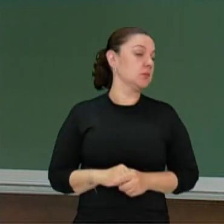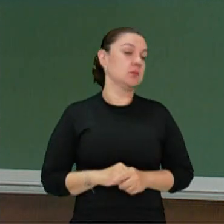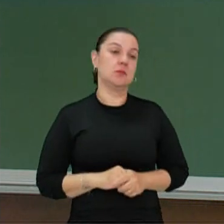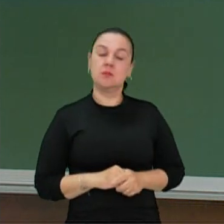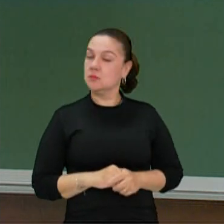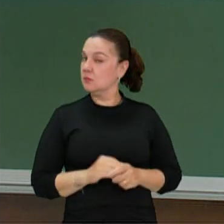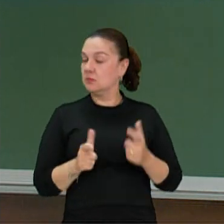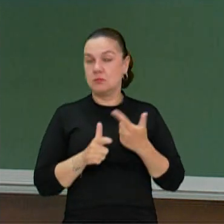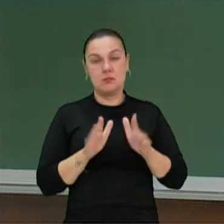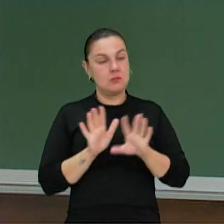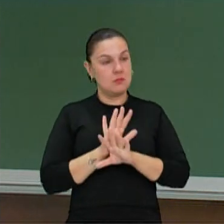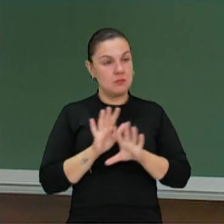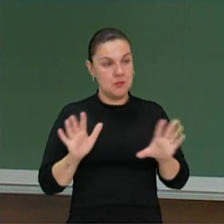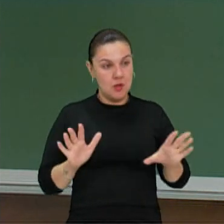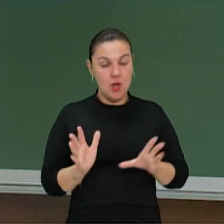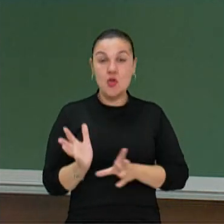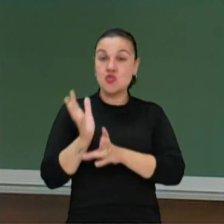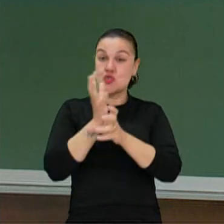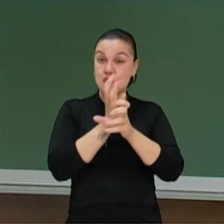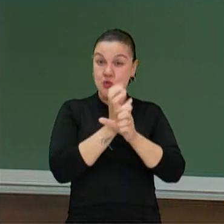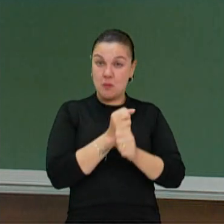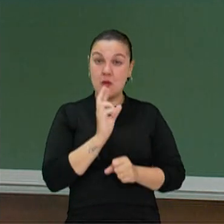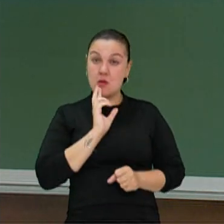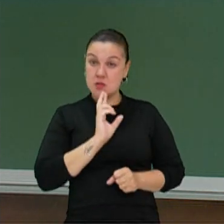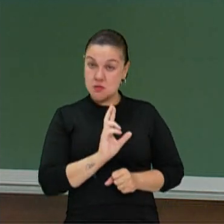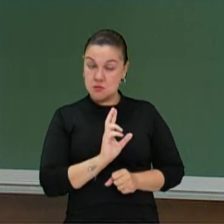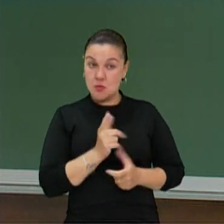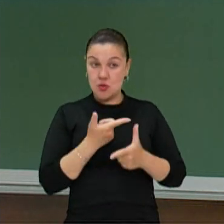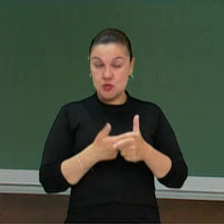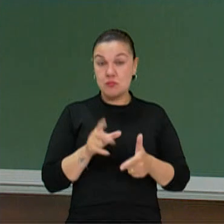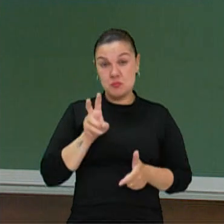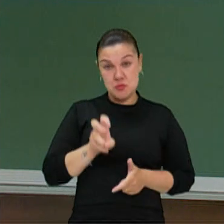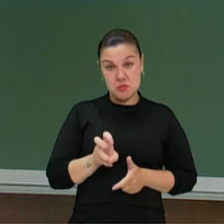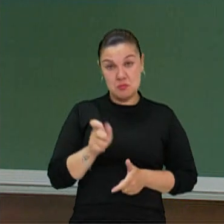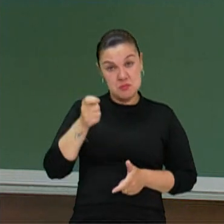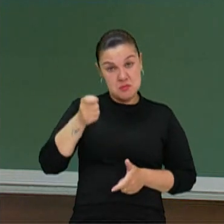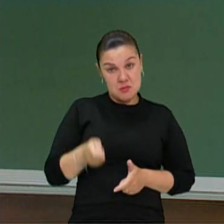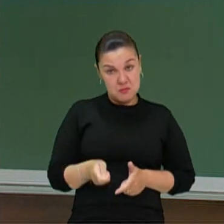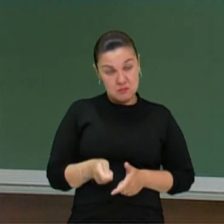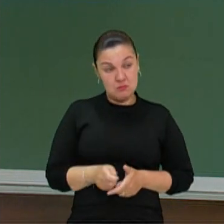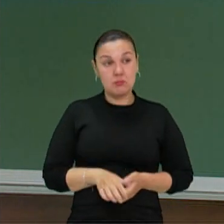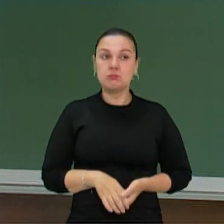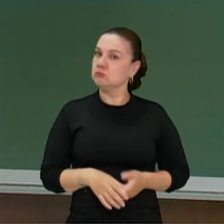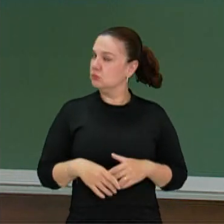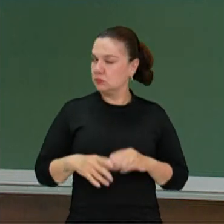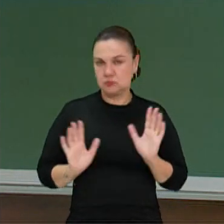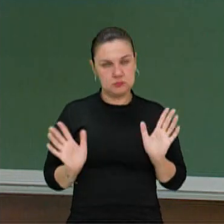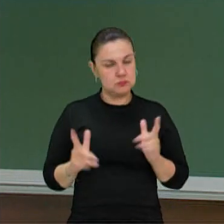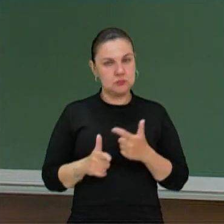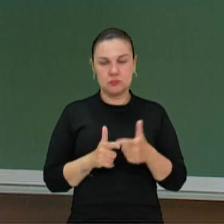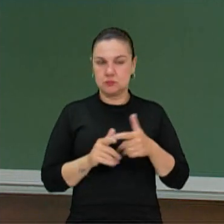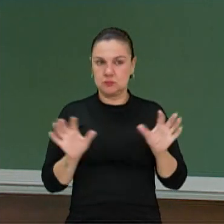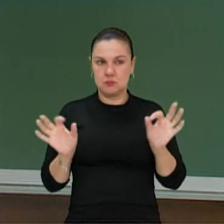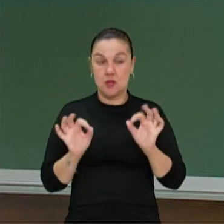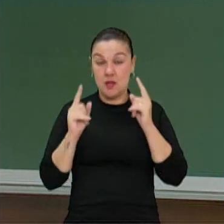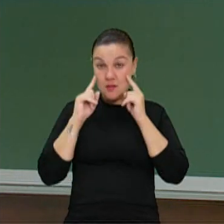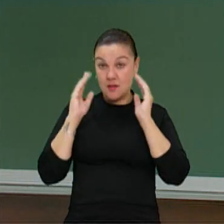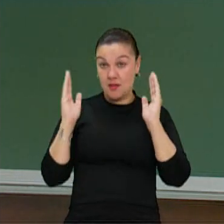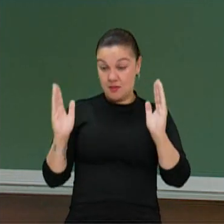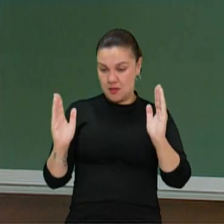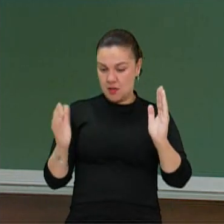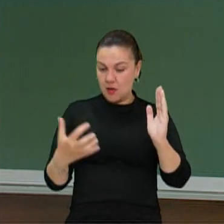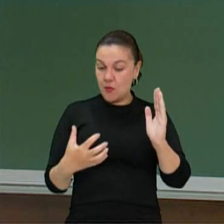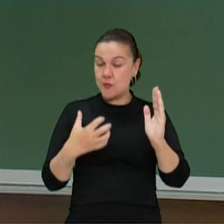Eu somei, peguei o resultado, dividi por 5 e escrevi só o resultado. Tudo bem, essa aqui é